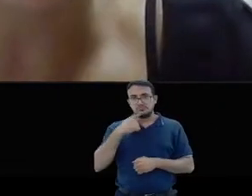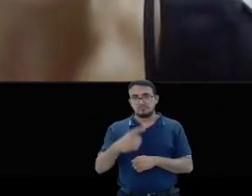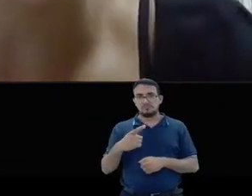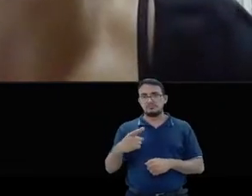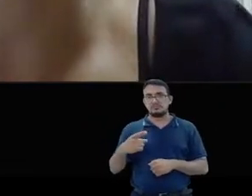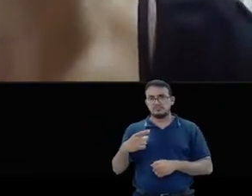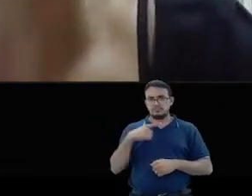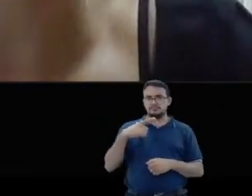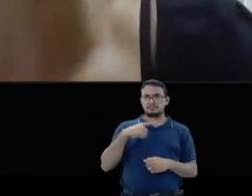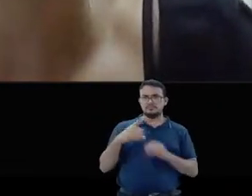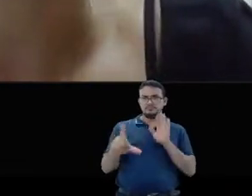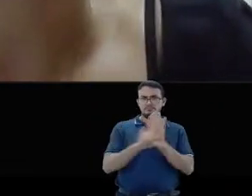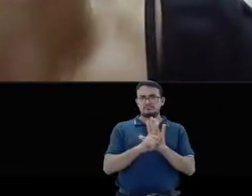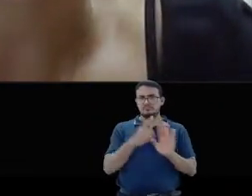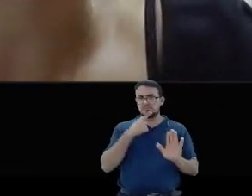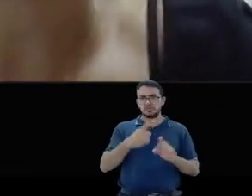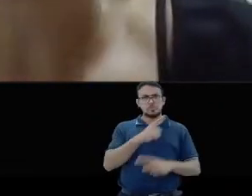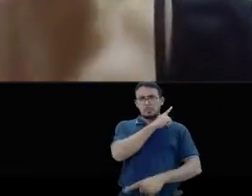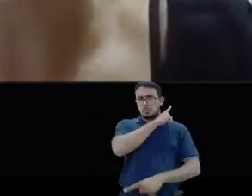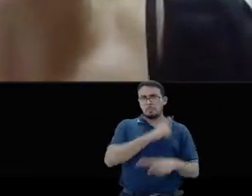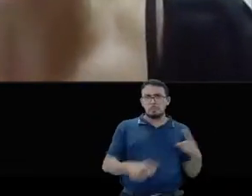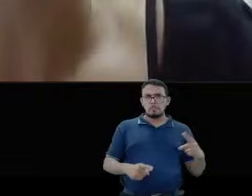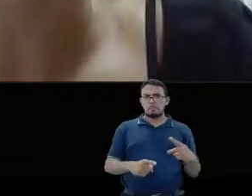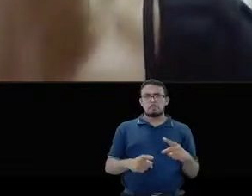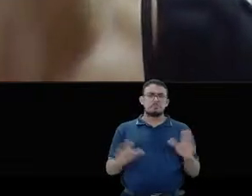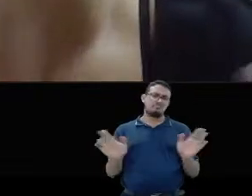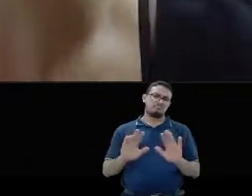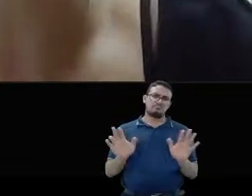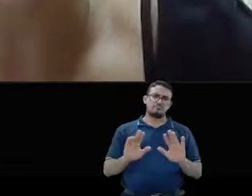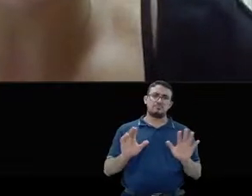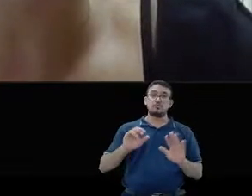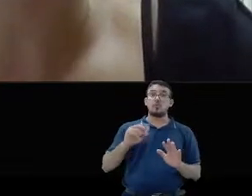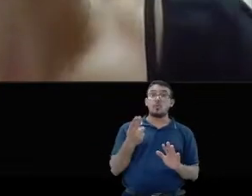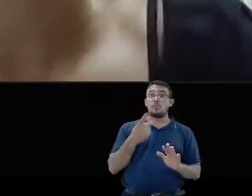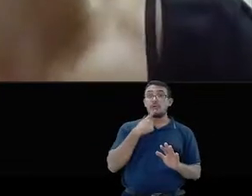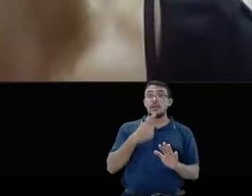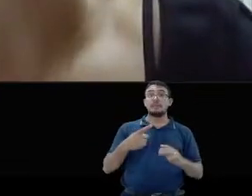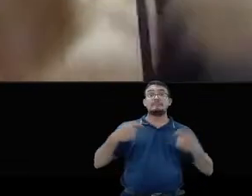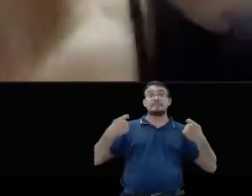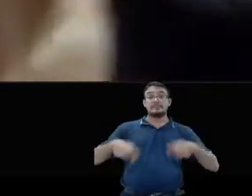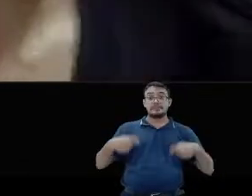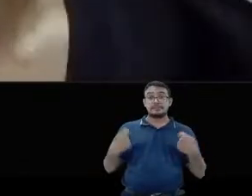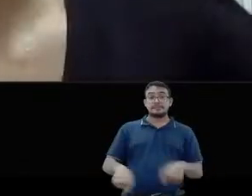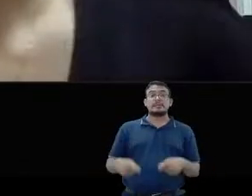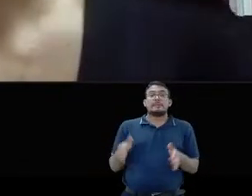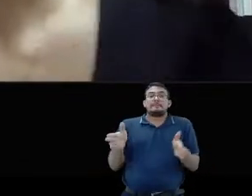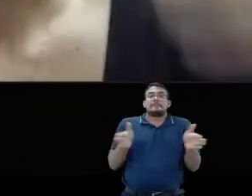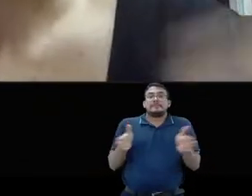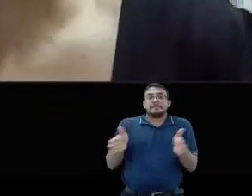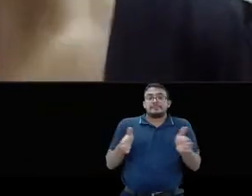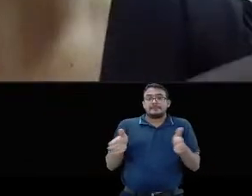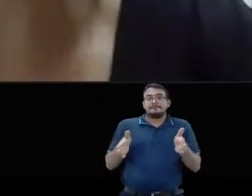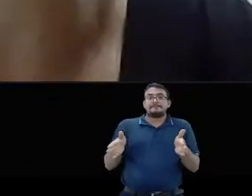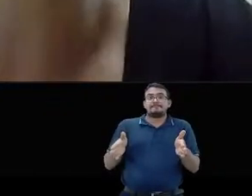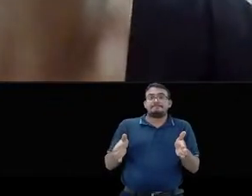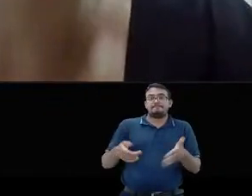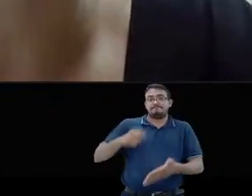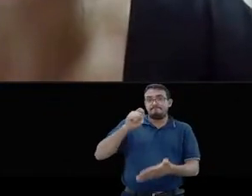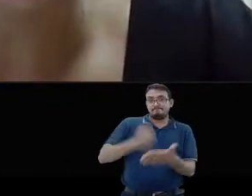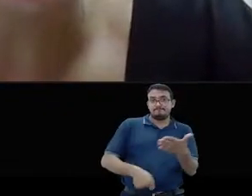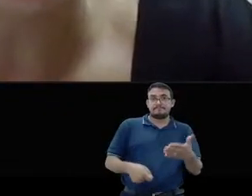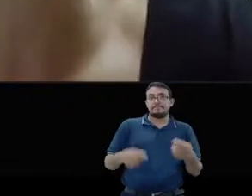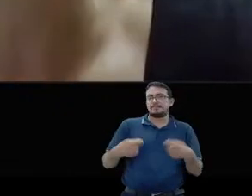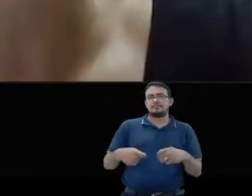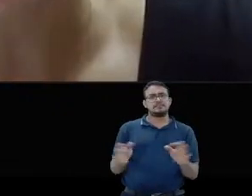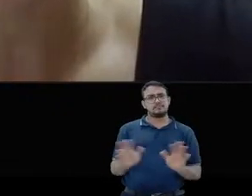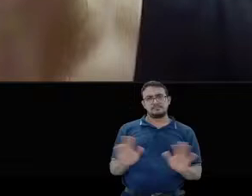ser feito, né, essa questão do contrato, e nem que precisa ter um prazo específico para fazer um contrato de empreitada. Acho que o que importa